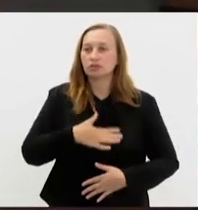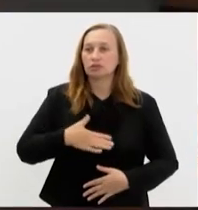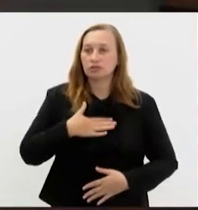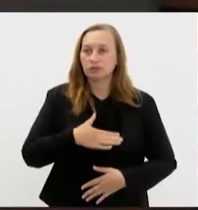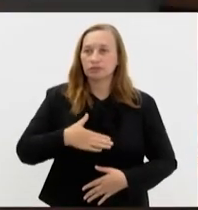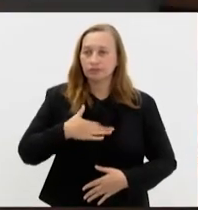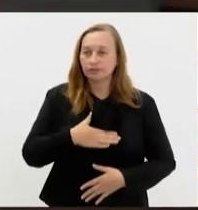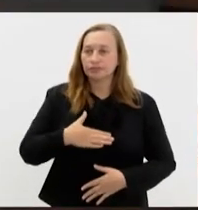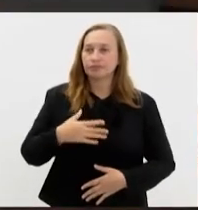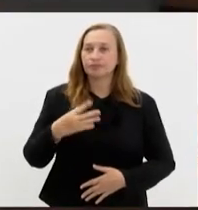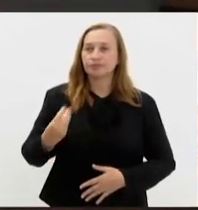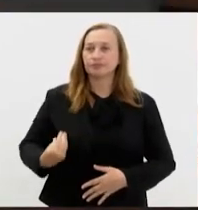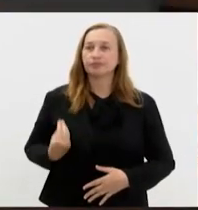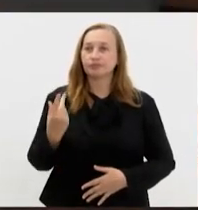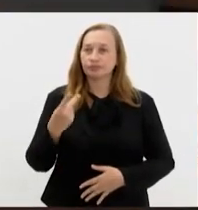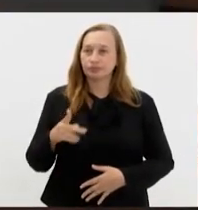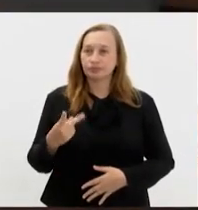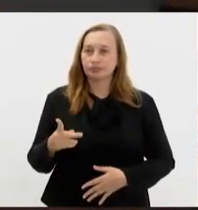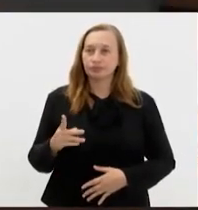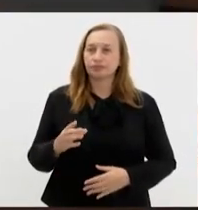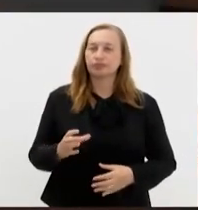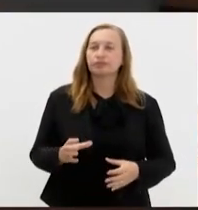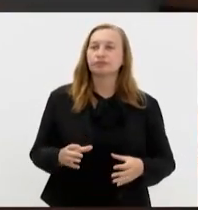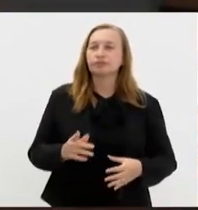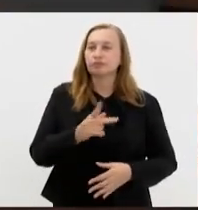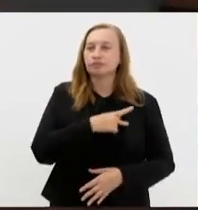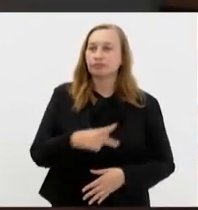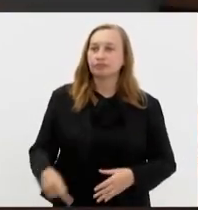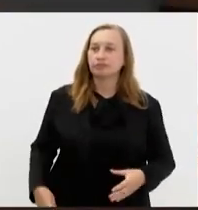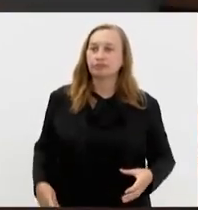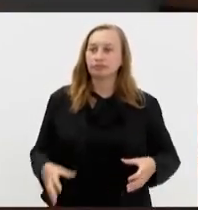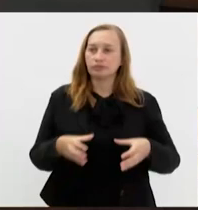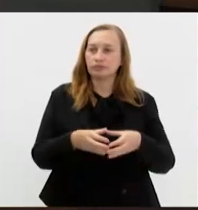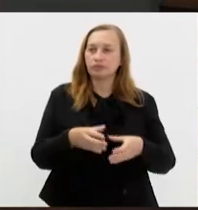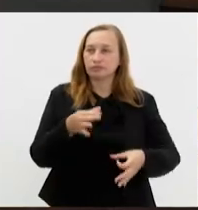presente presidente da Comissão de conção Justiça dessa